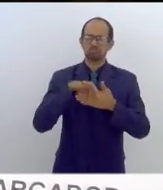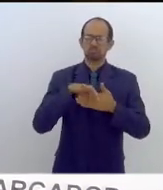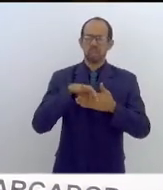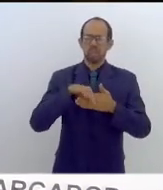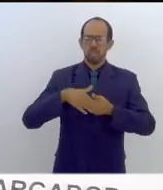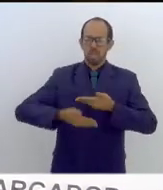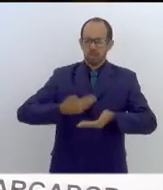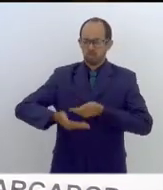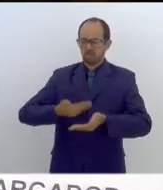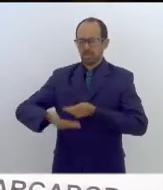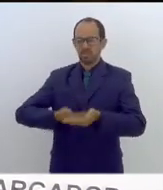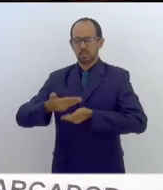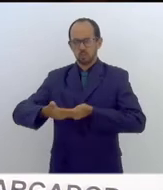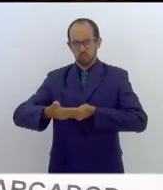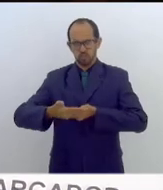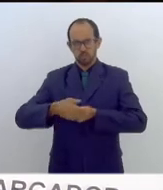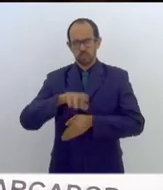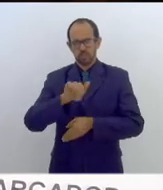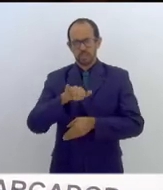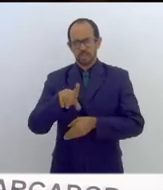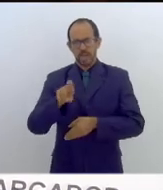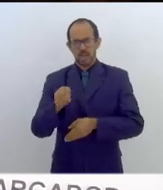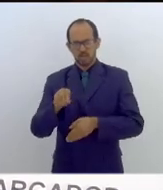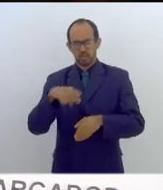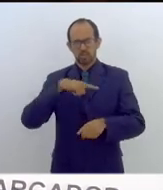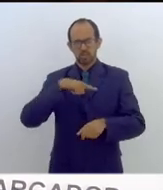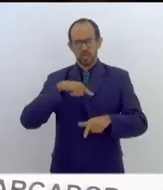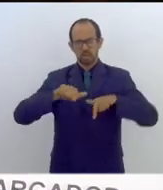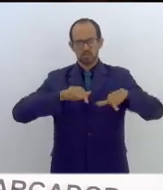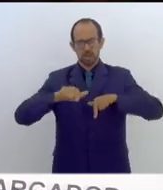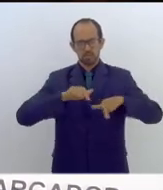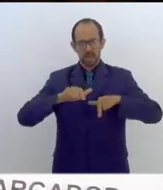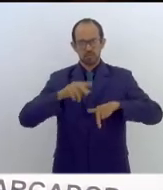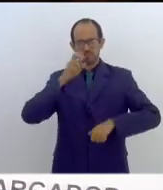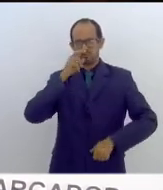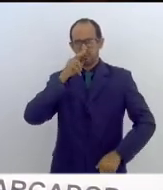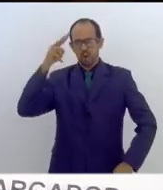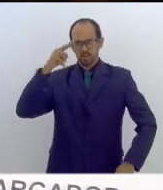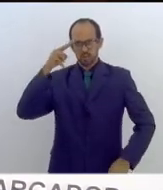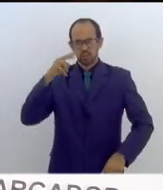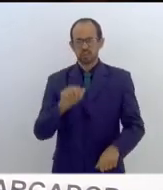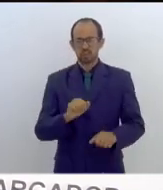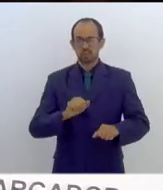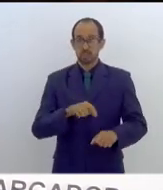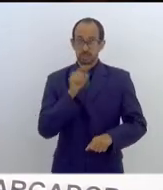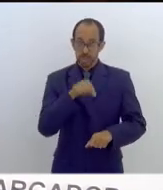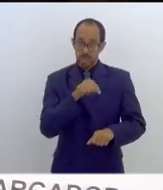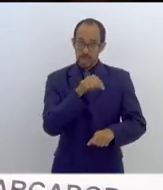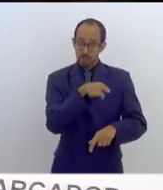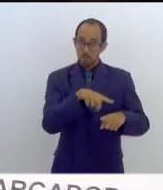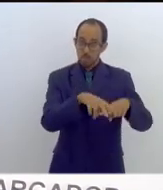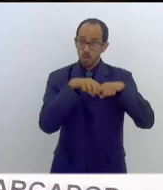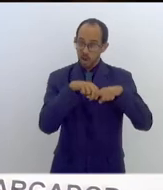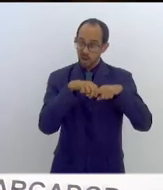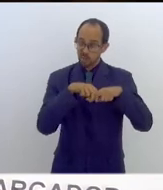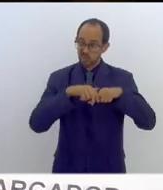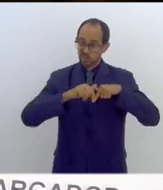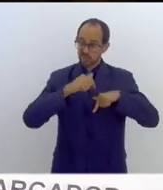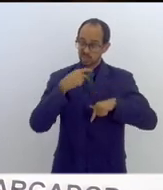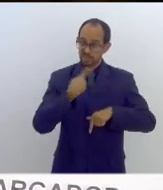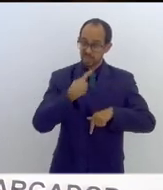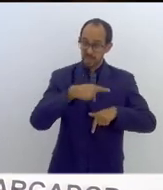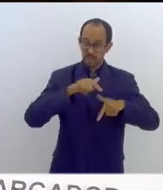é o Ricardo ele tem um trabalho associativo muito forte e através desse trabalho associativo